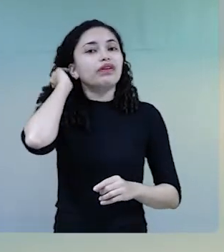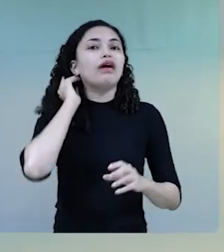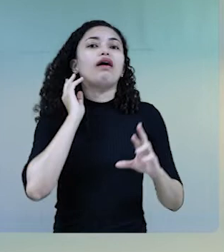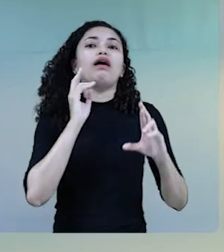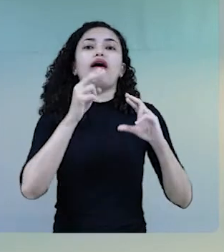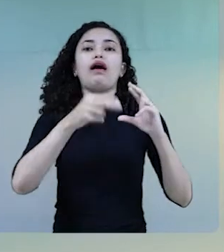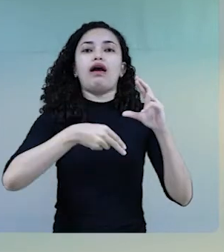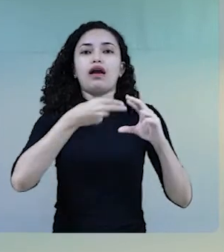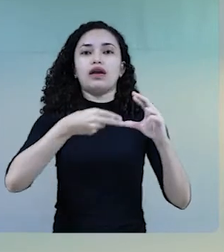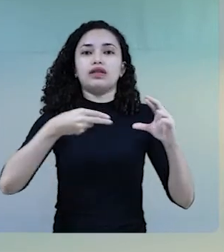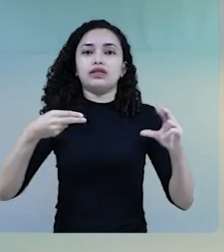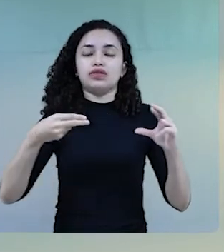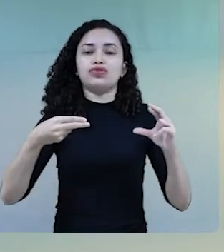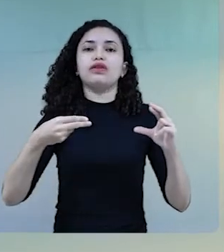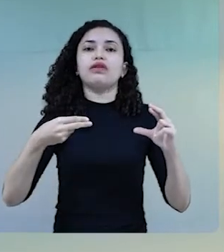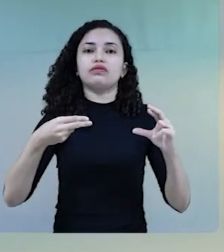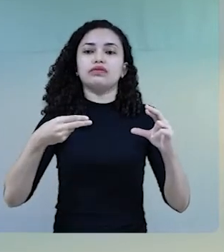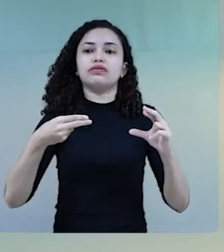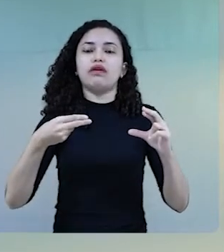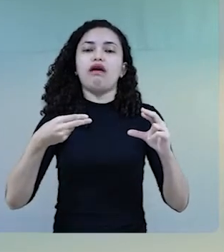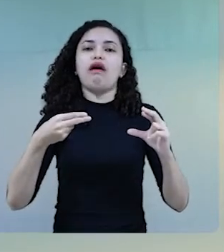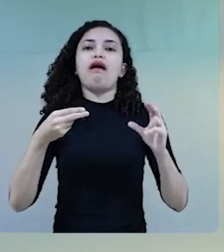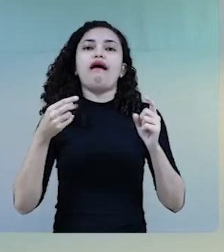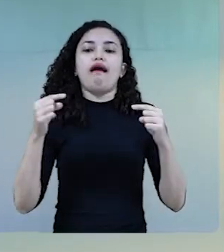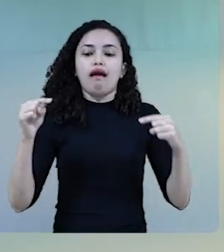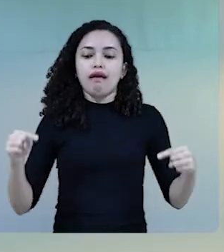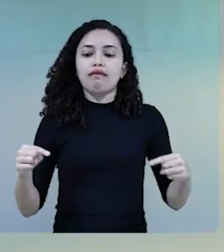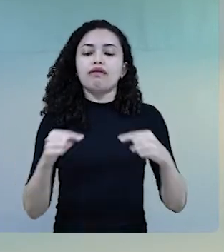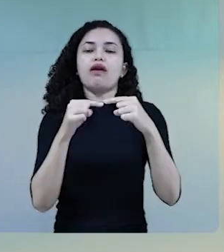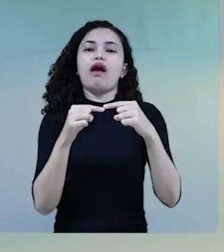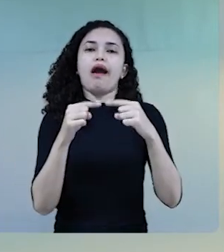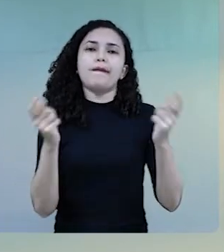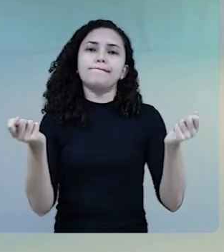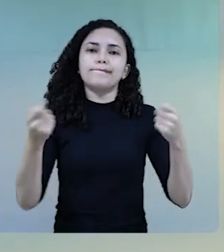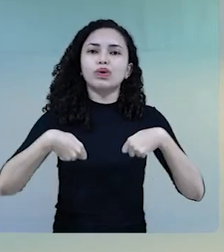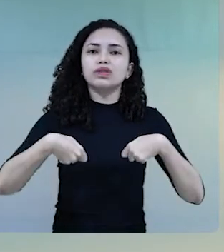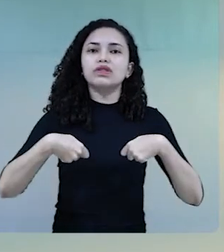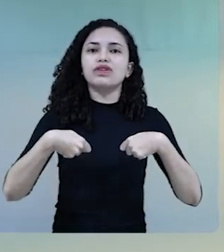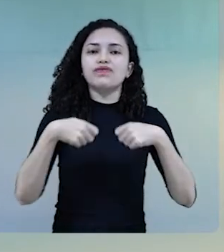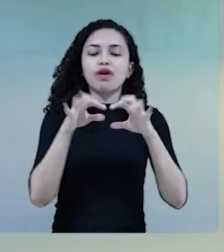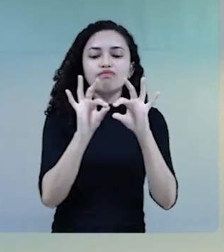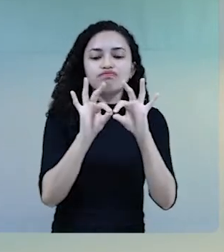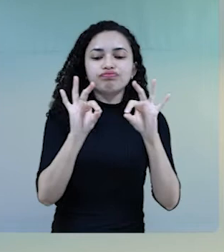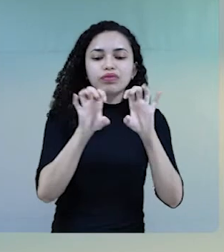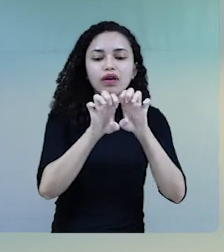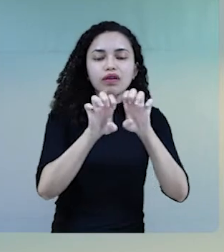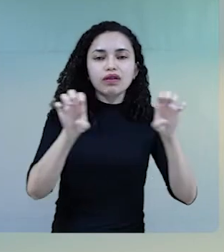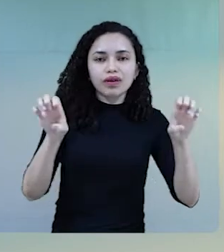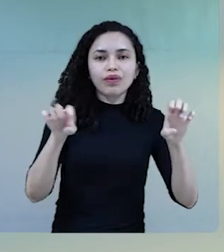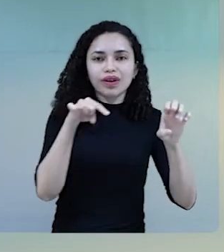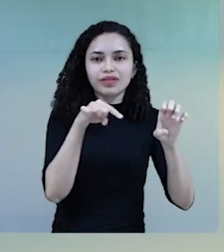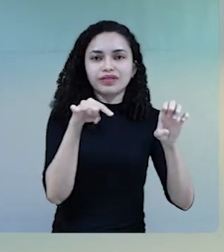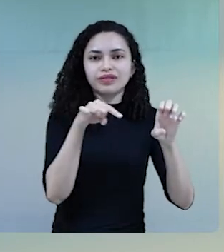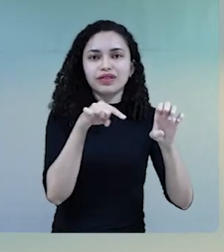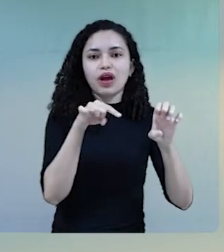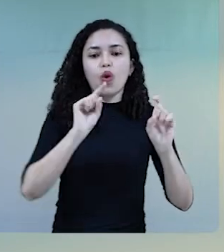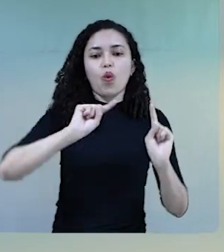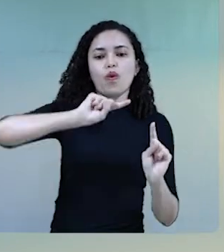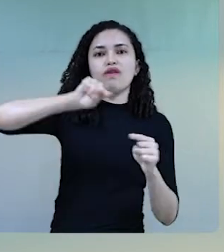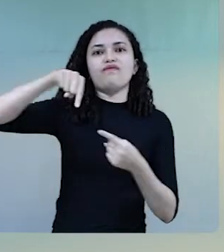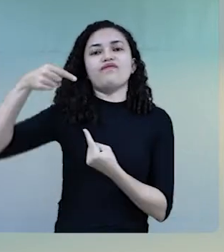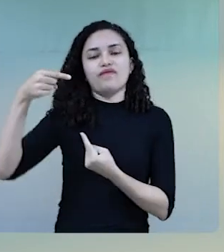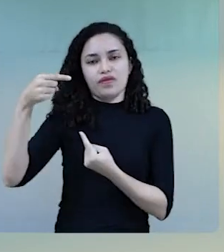aqui, por exemplo, eu posso aplicar essa formulazinha geral, que o inverso da resistência equivalente, da